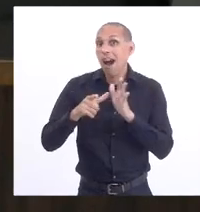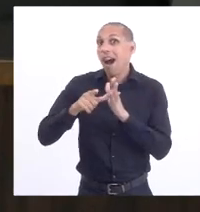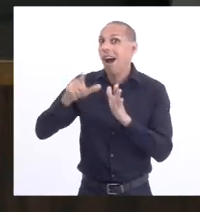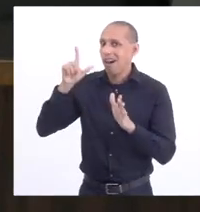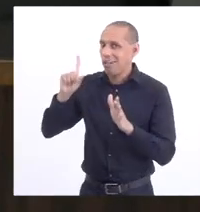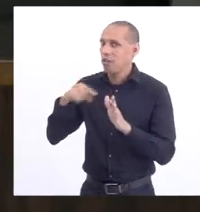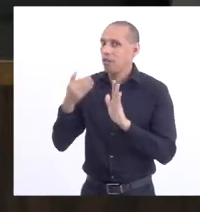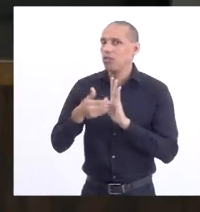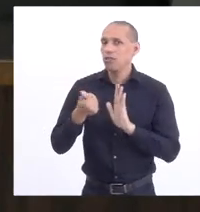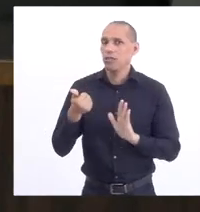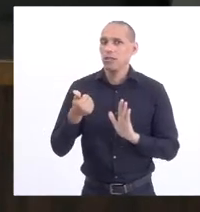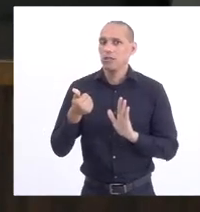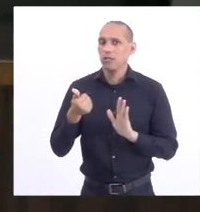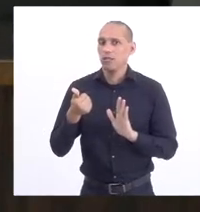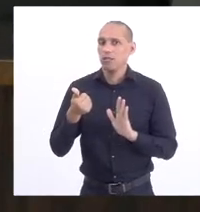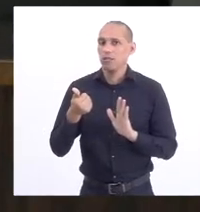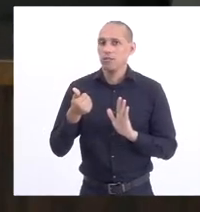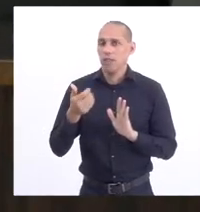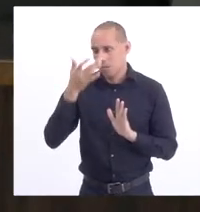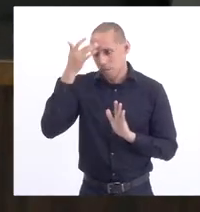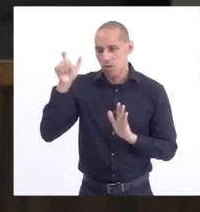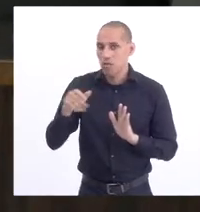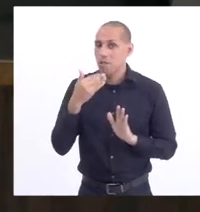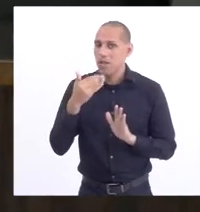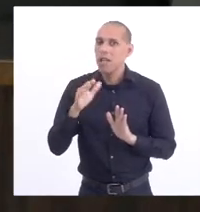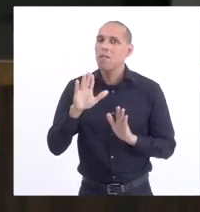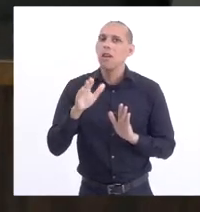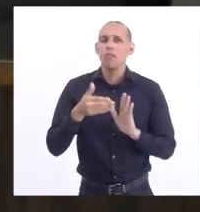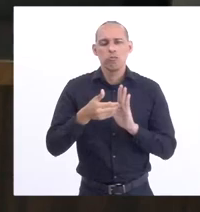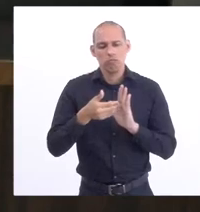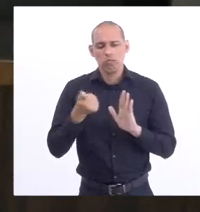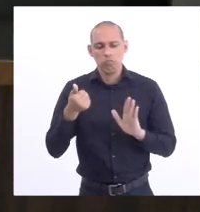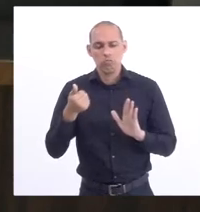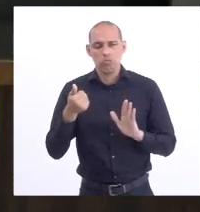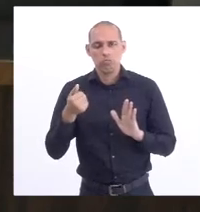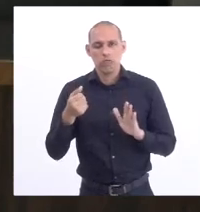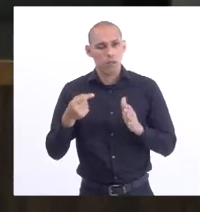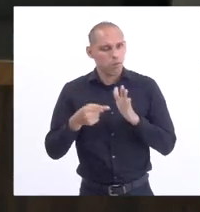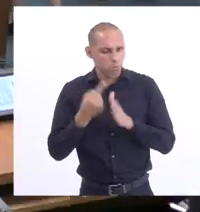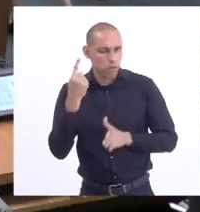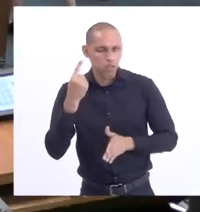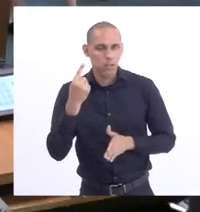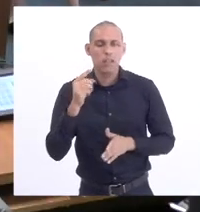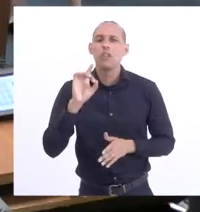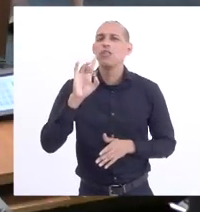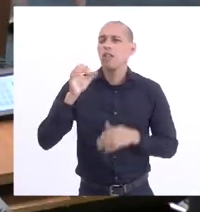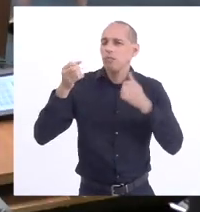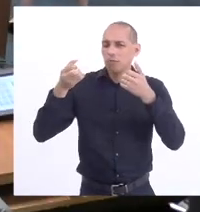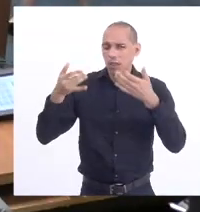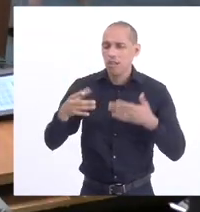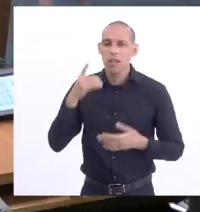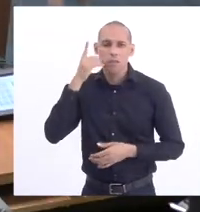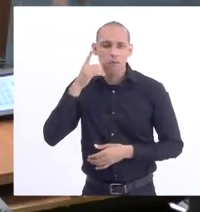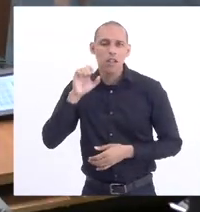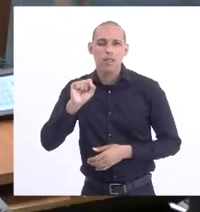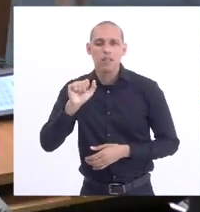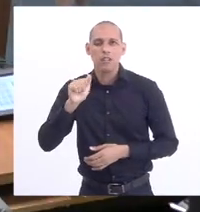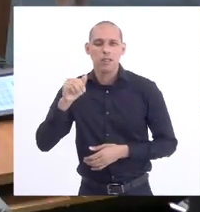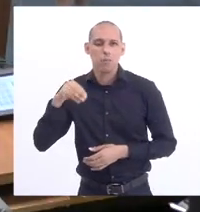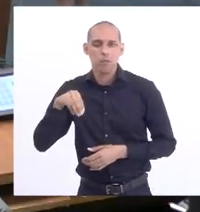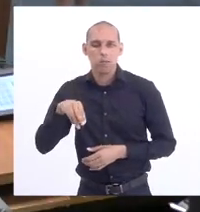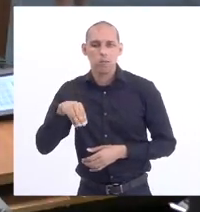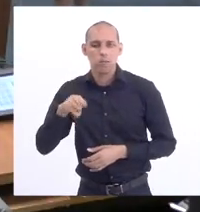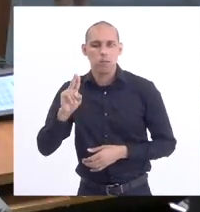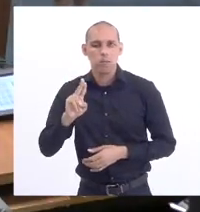gente tira, quando o autor pede. Mas eu vou retirar de pauta, está retirada de pauta. É só para esclarecer o deputado Samuel Malafaia,